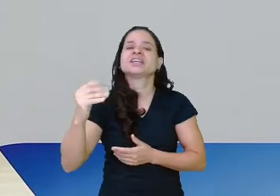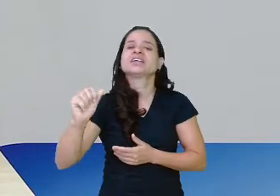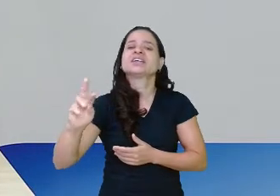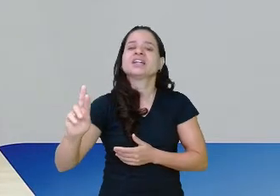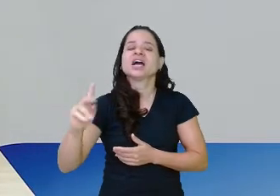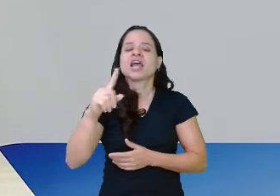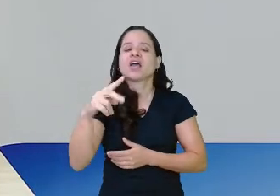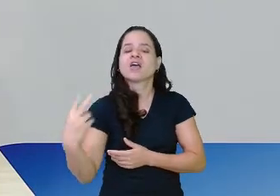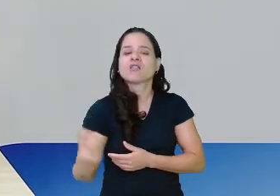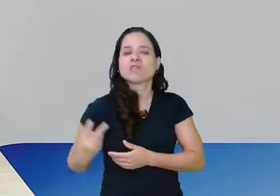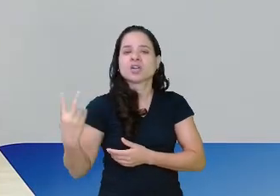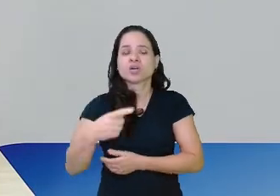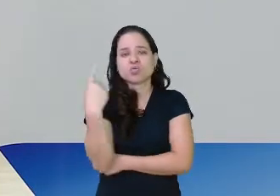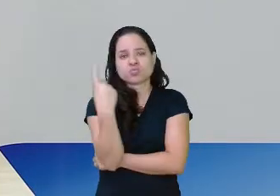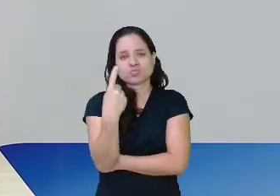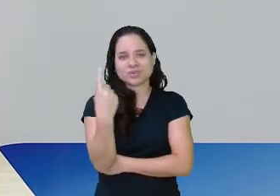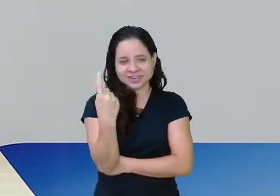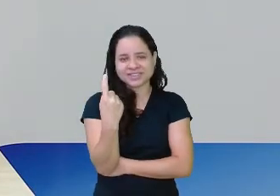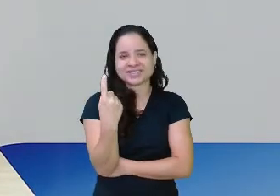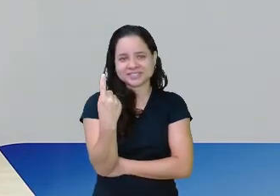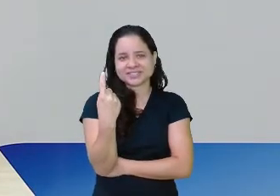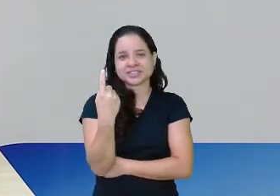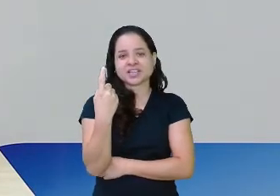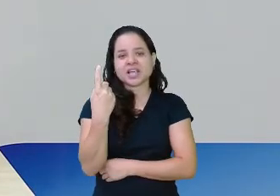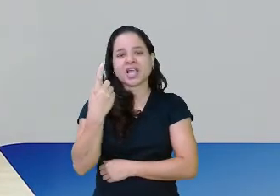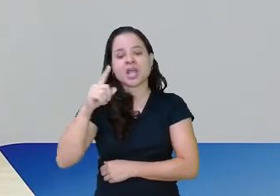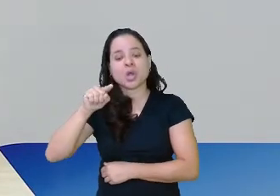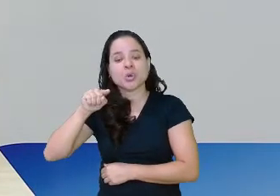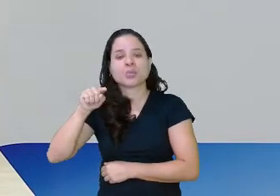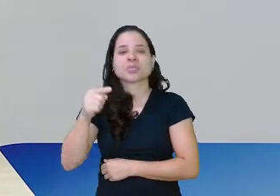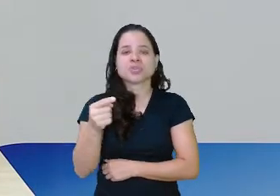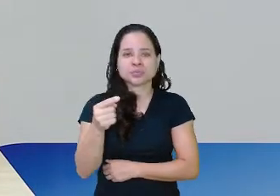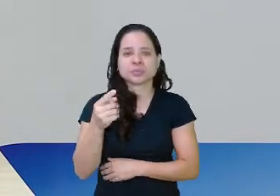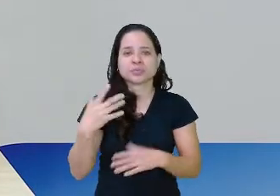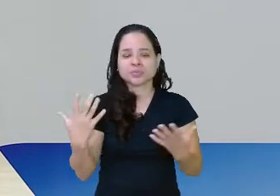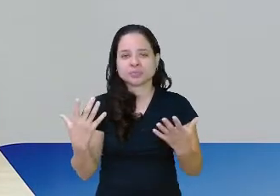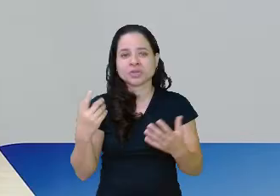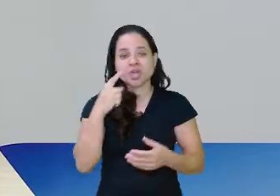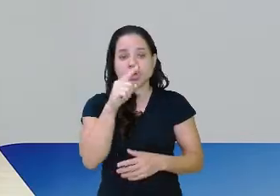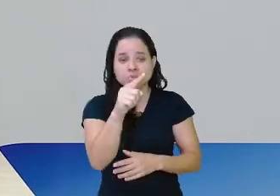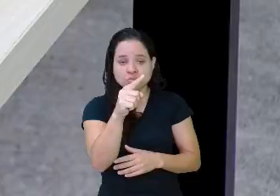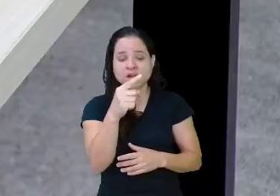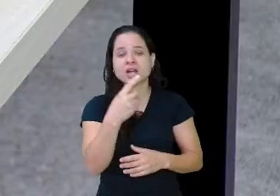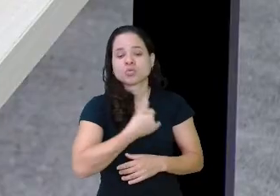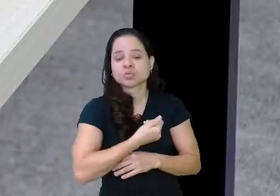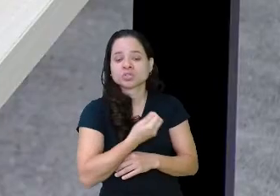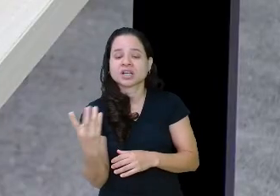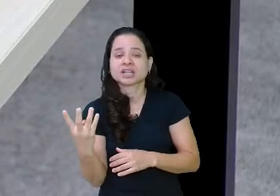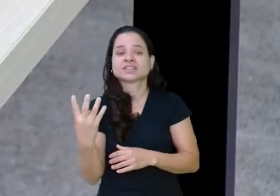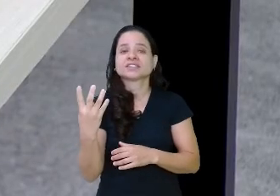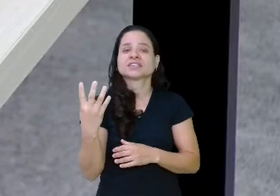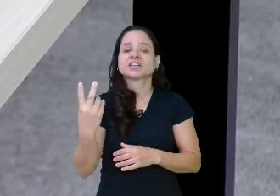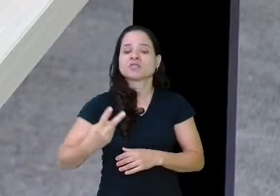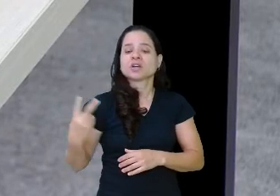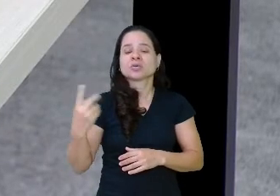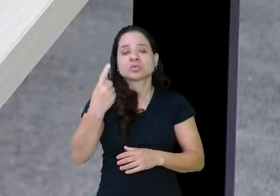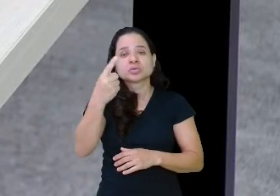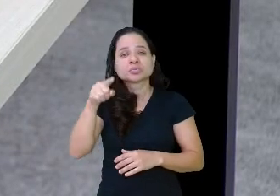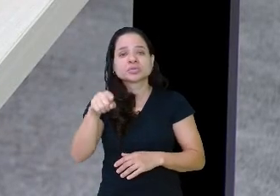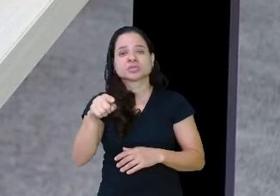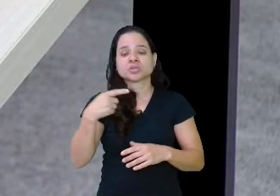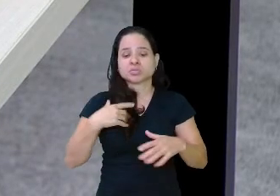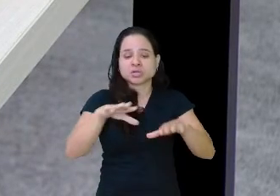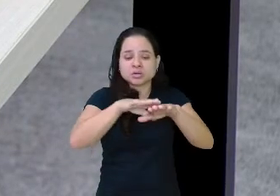1 unidade de milhar. Vale 1000. 1 unidade de milhar. Na minha